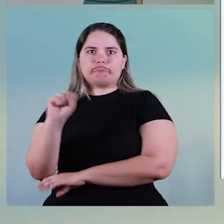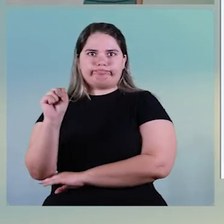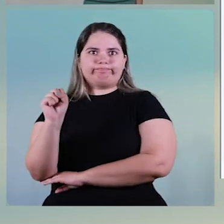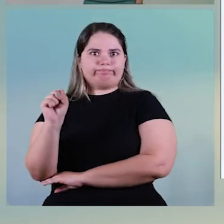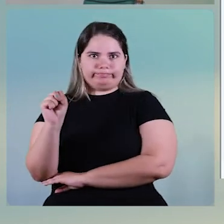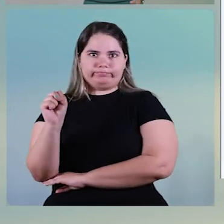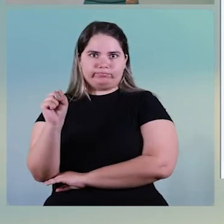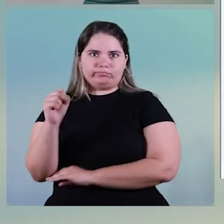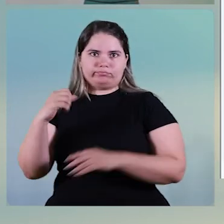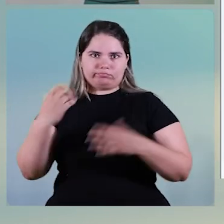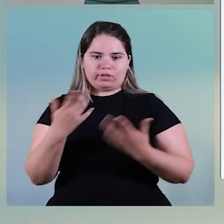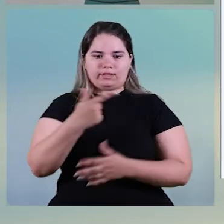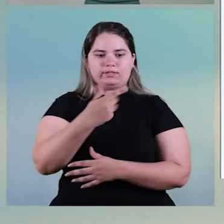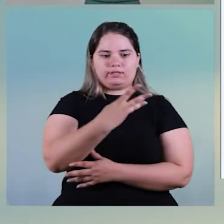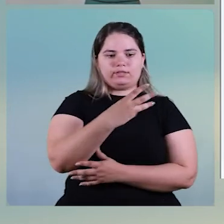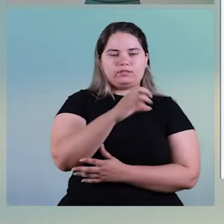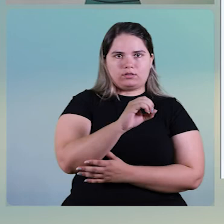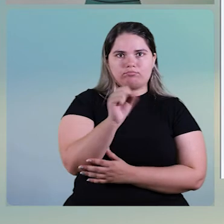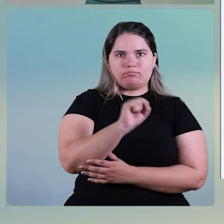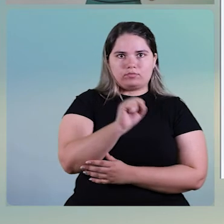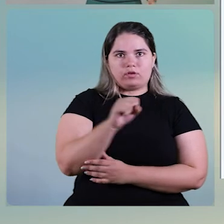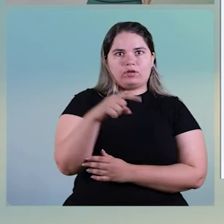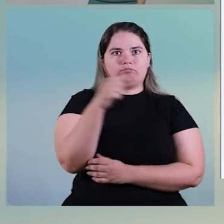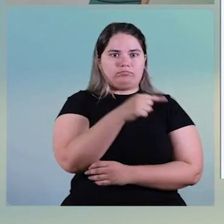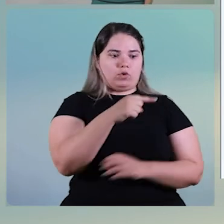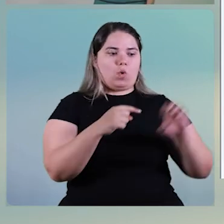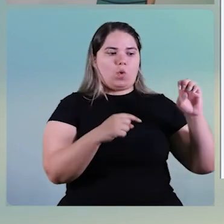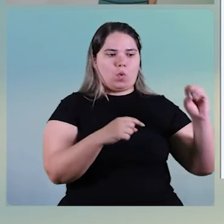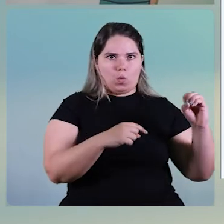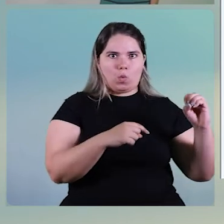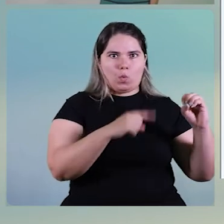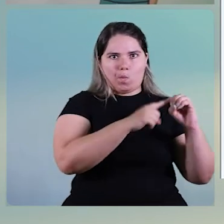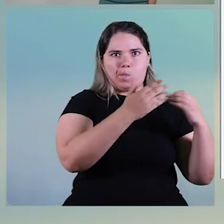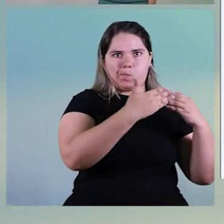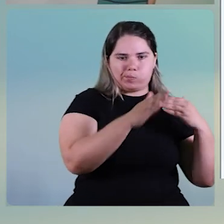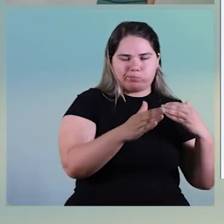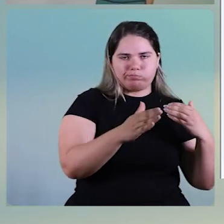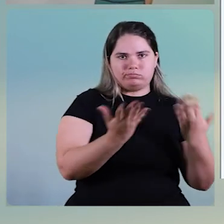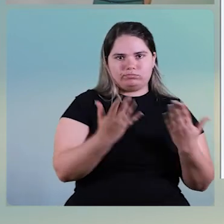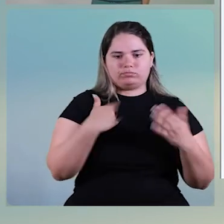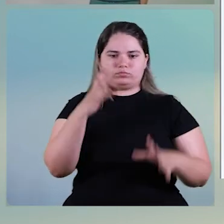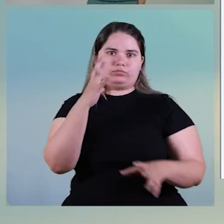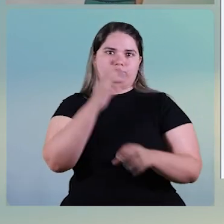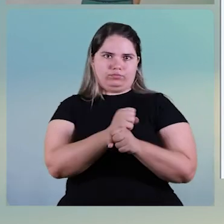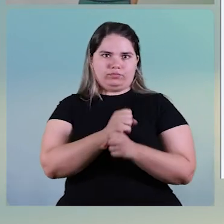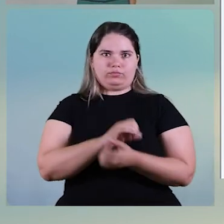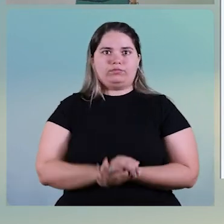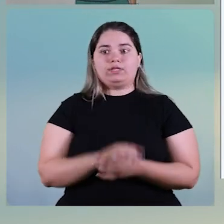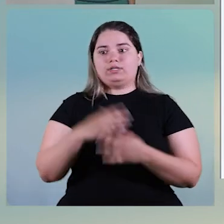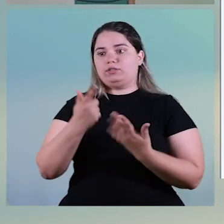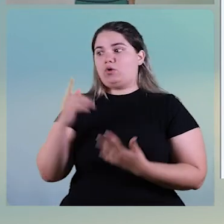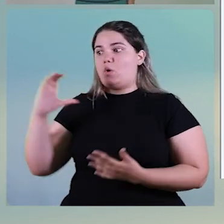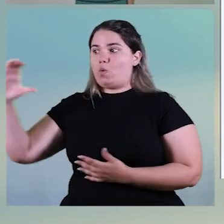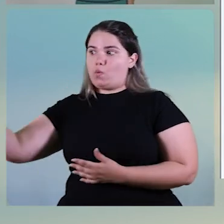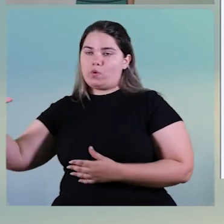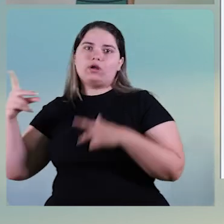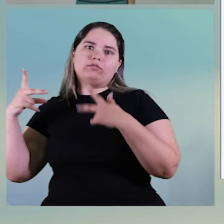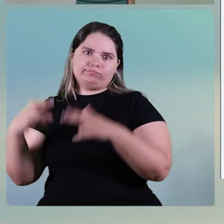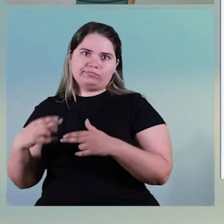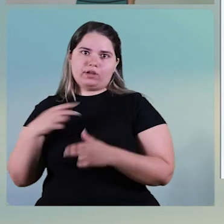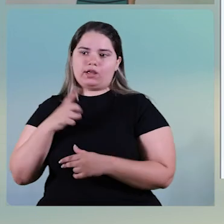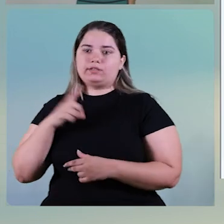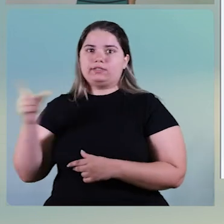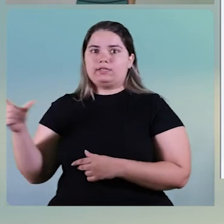55 segundos relacionado com a abertura do semáforo O. E o semáforo C é a mesma coisa do B, né? Ele